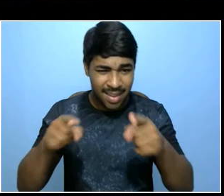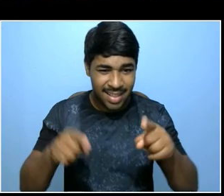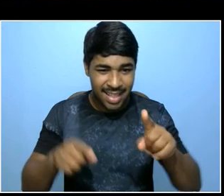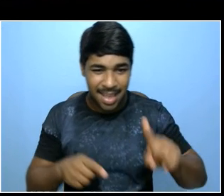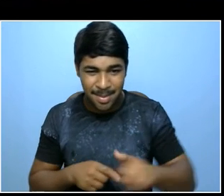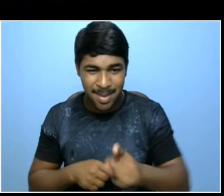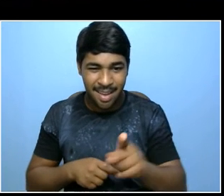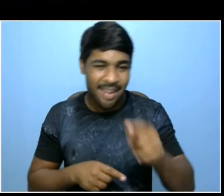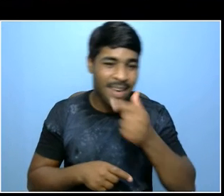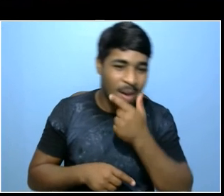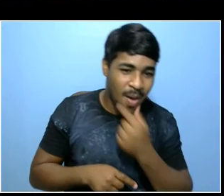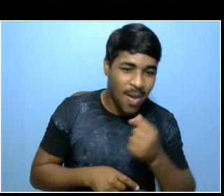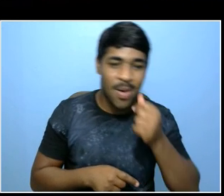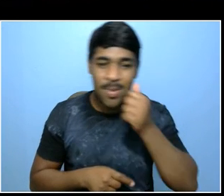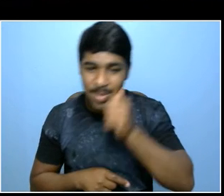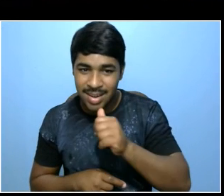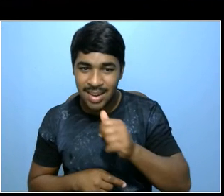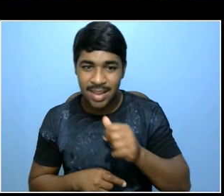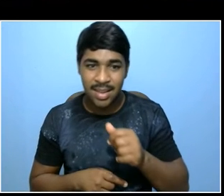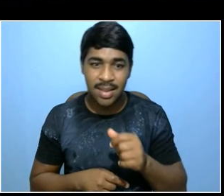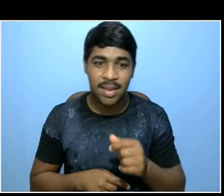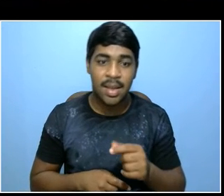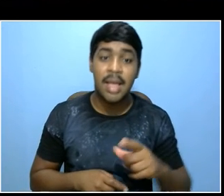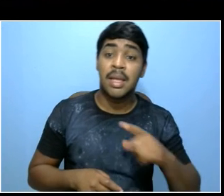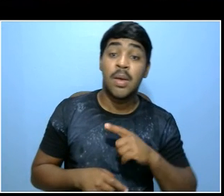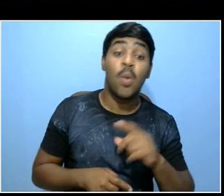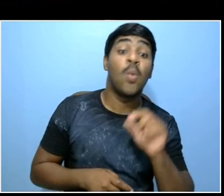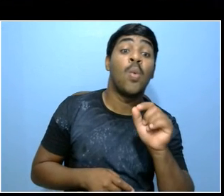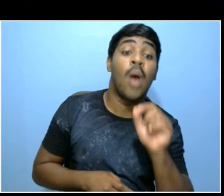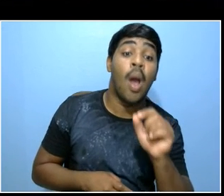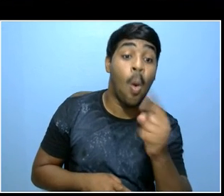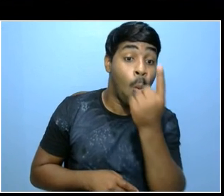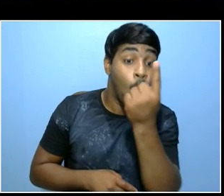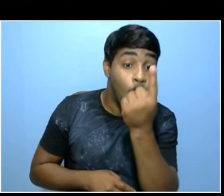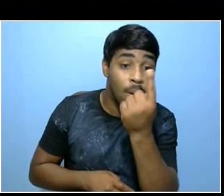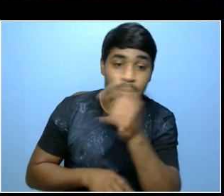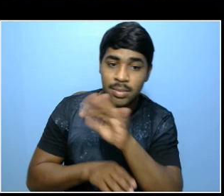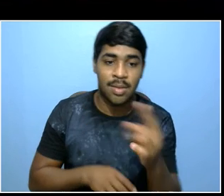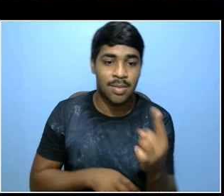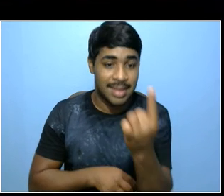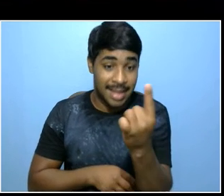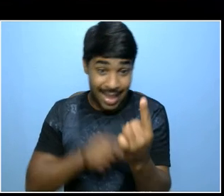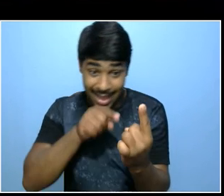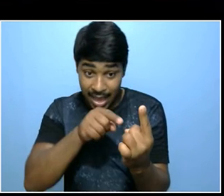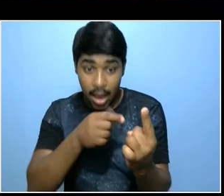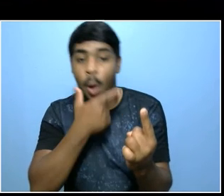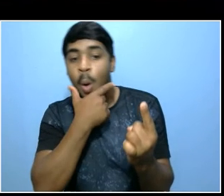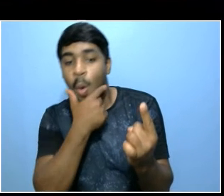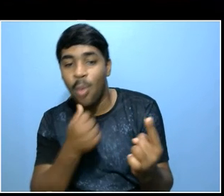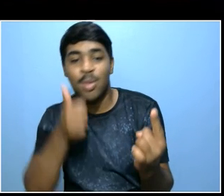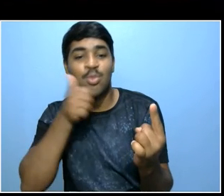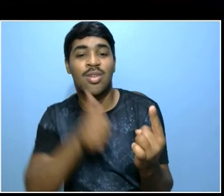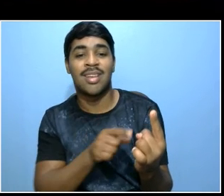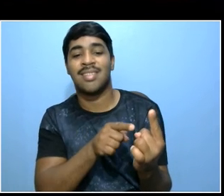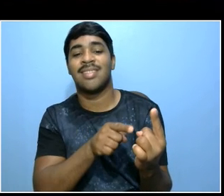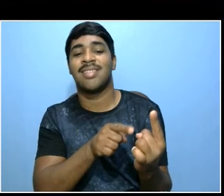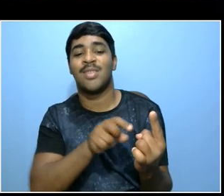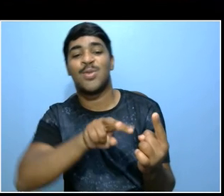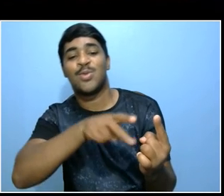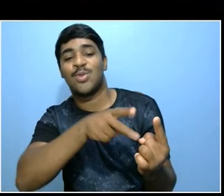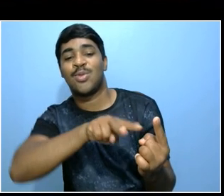ouviram? Então, não existe o minhoco. Por quê? Porque a minhoca, ela é hermafrodita. Tá? Então, ela vai ter os